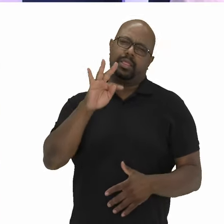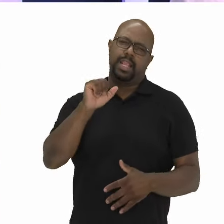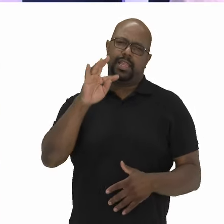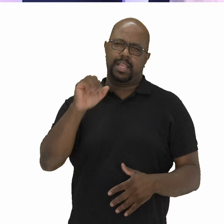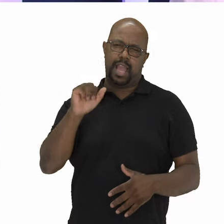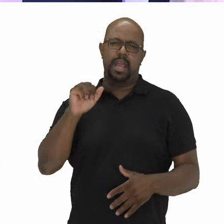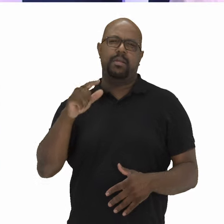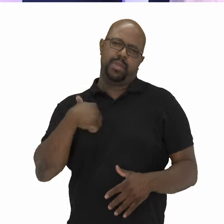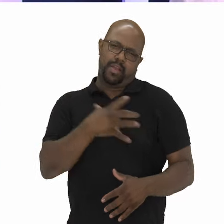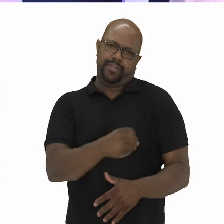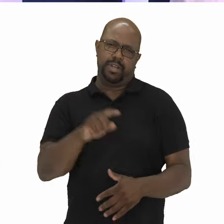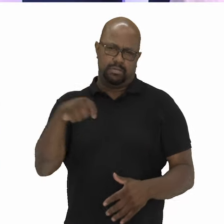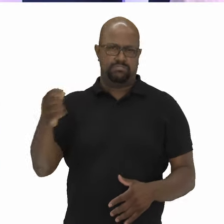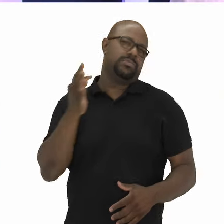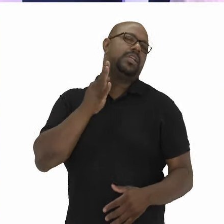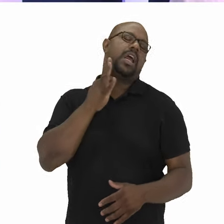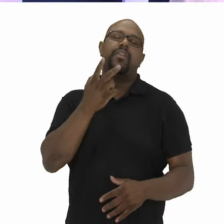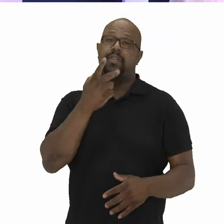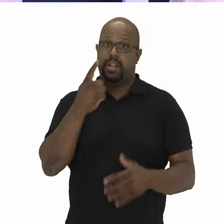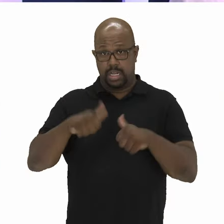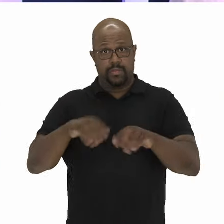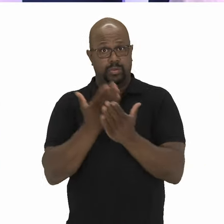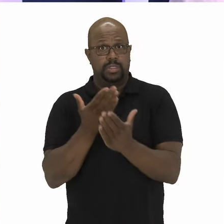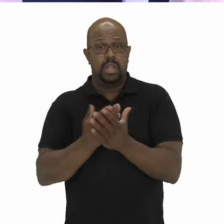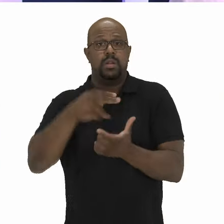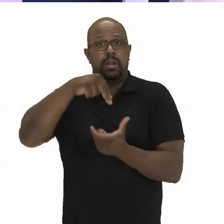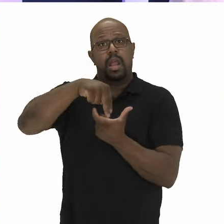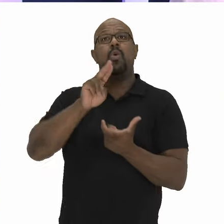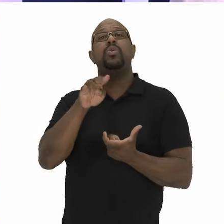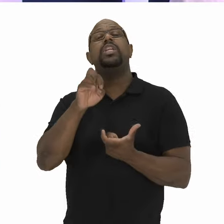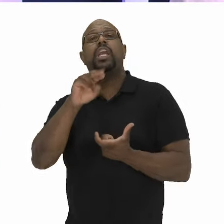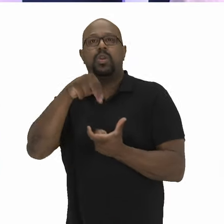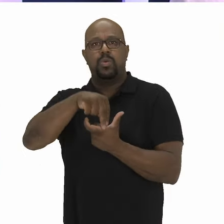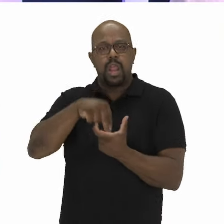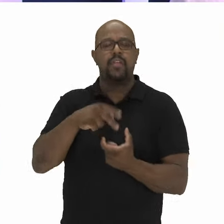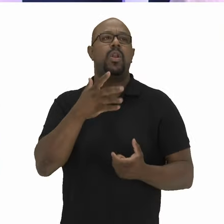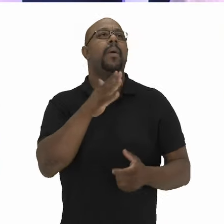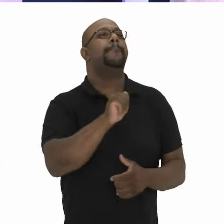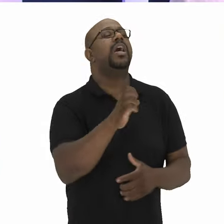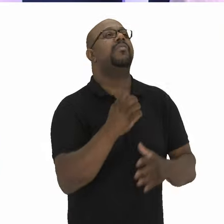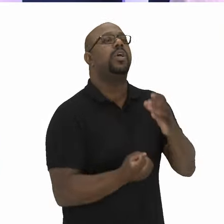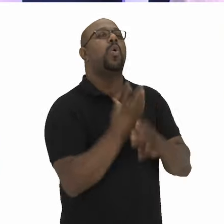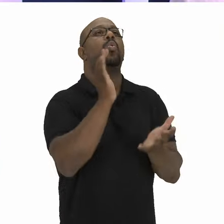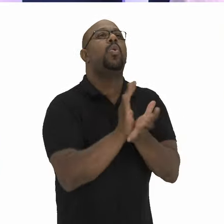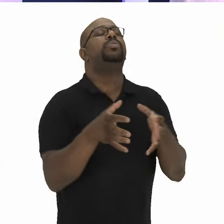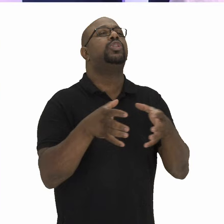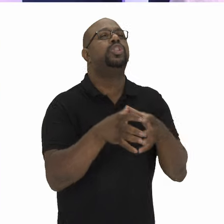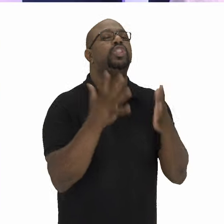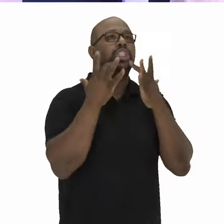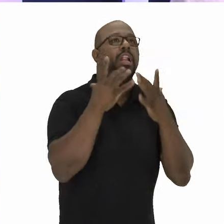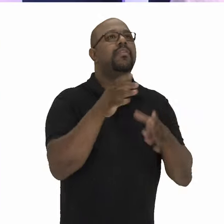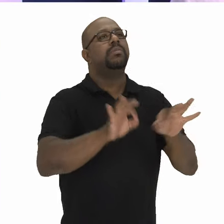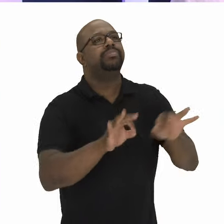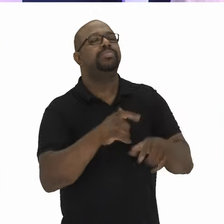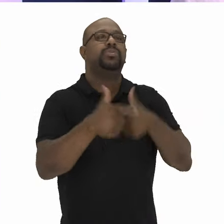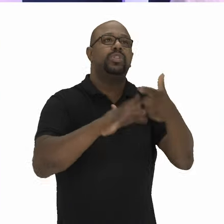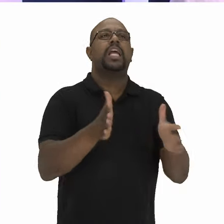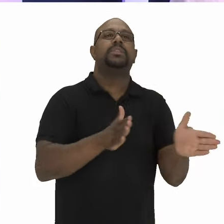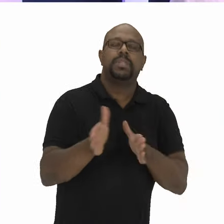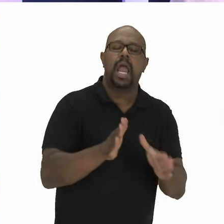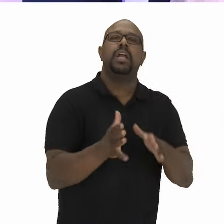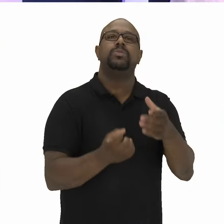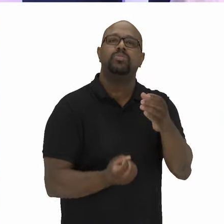teatro na uniri Ela falou para mim mãe eu vou criar um grupo de teatro que já vai nascer praticando acessibilidade falando de